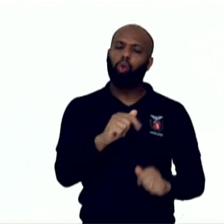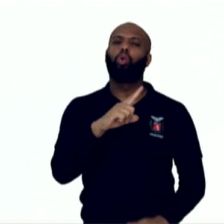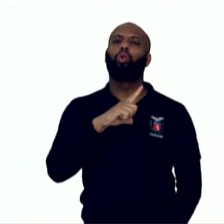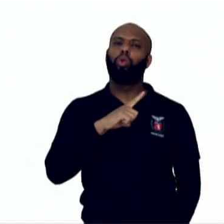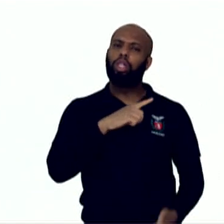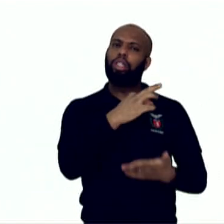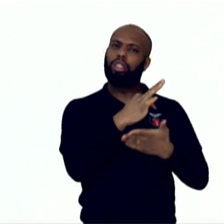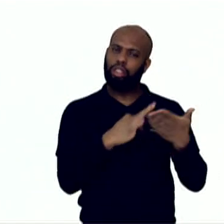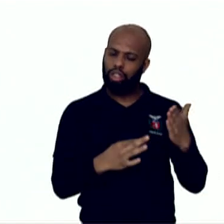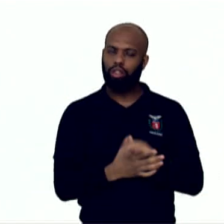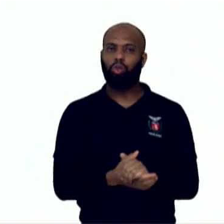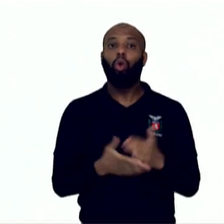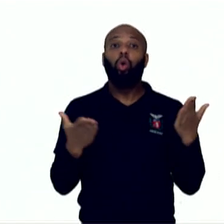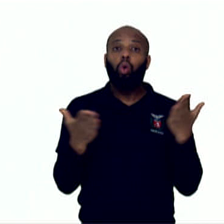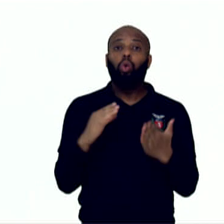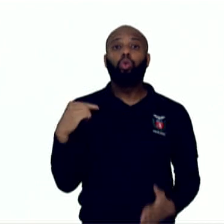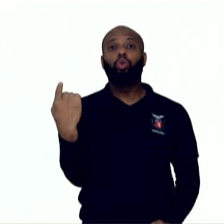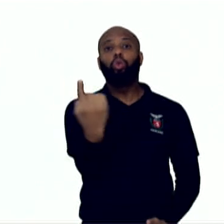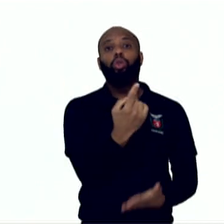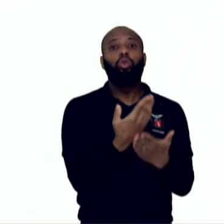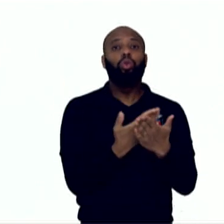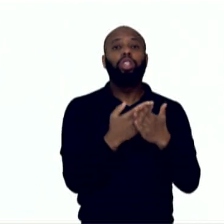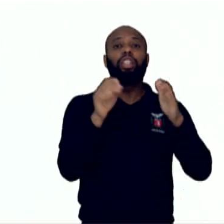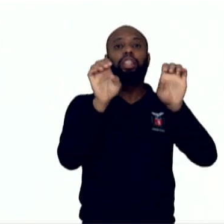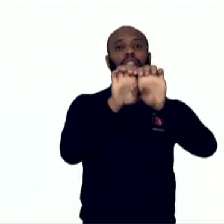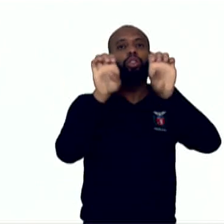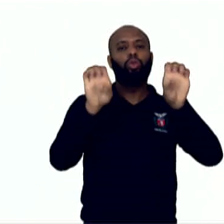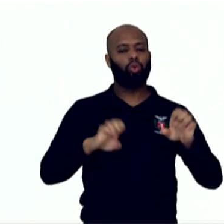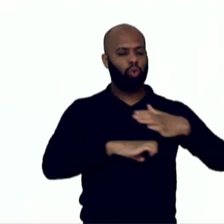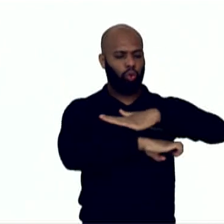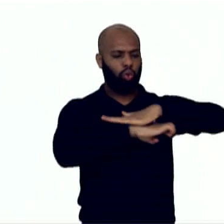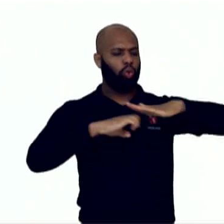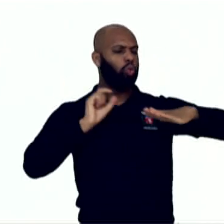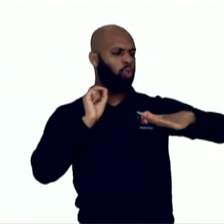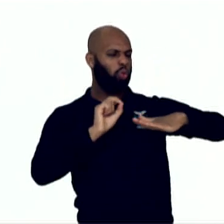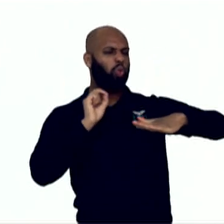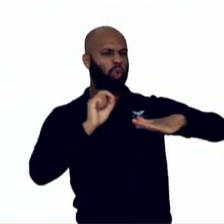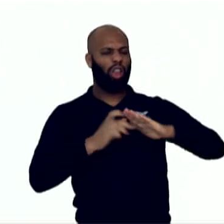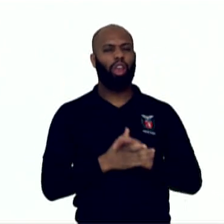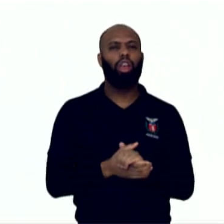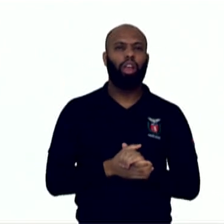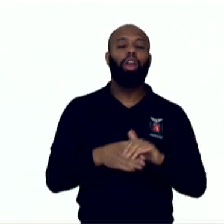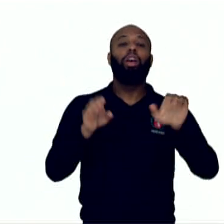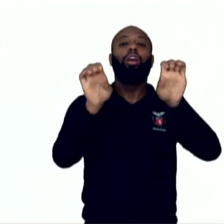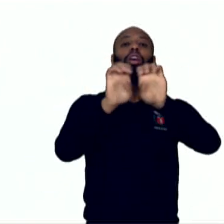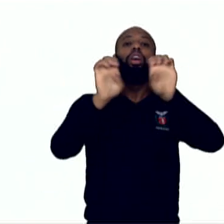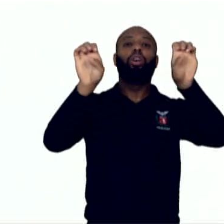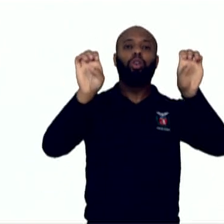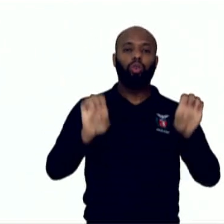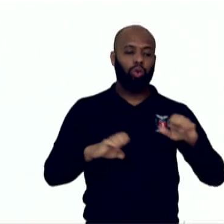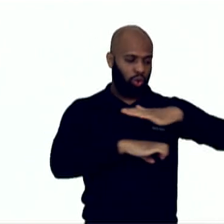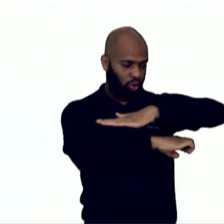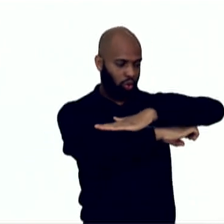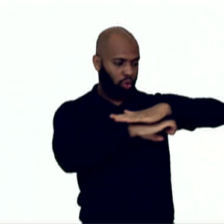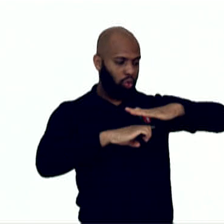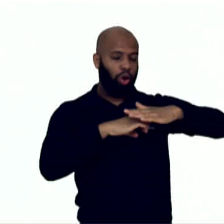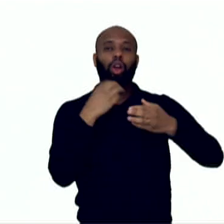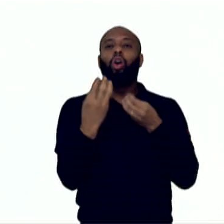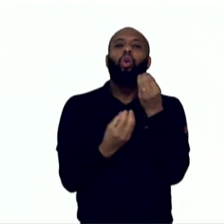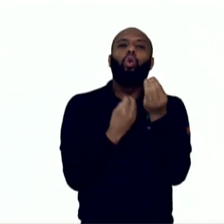tem. E hoje nós vamos falar da estrutura. O que é estrutura? É como uma história